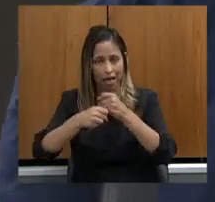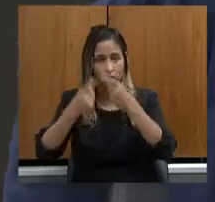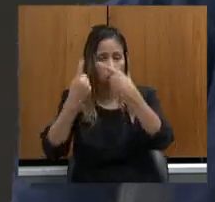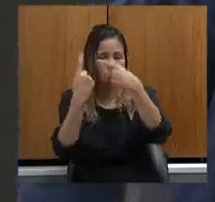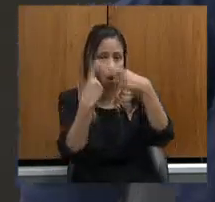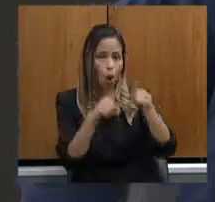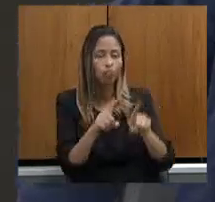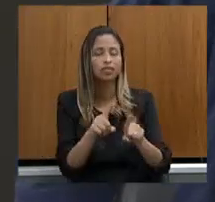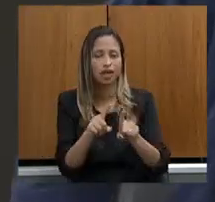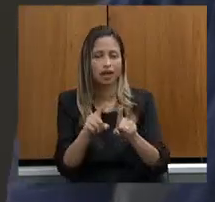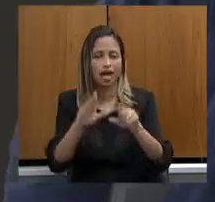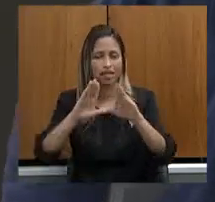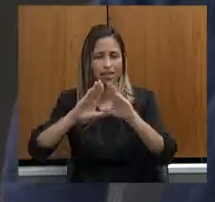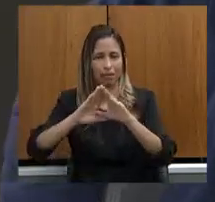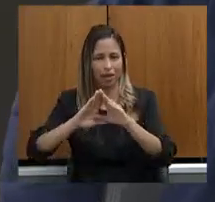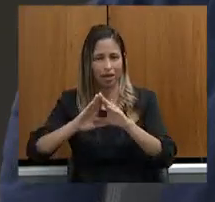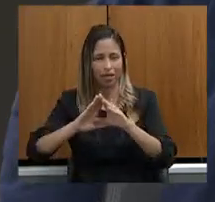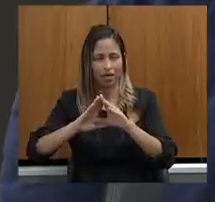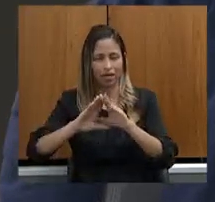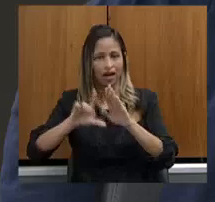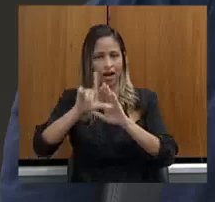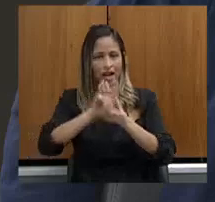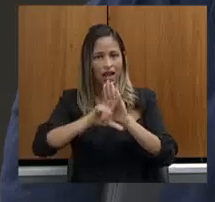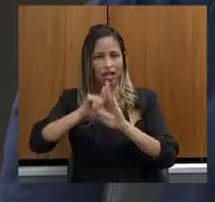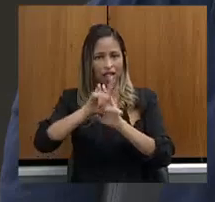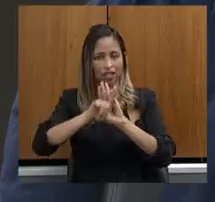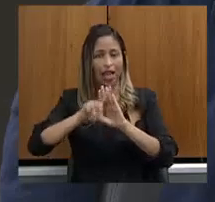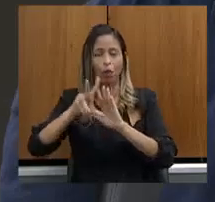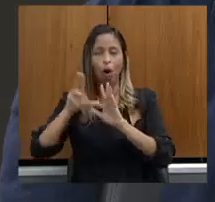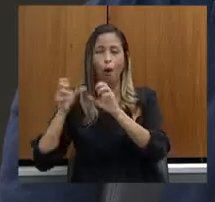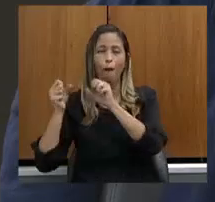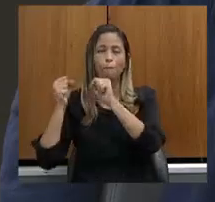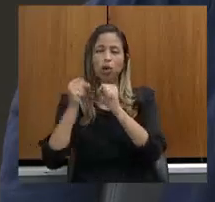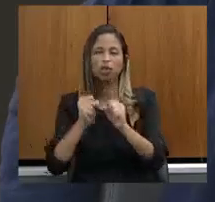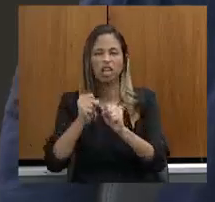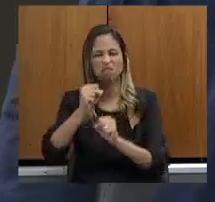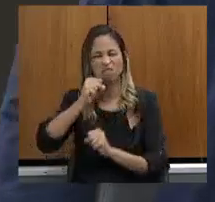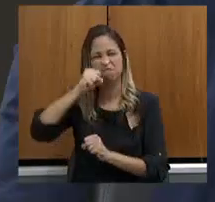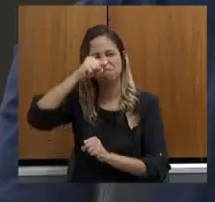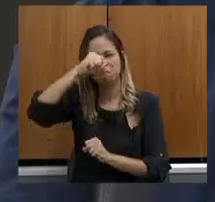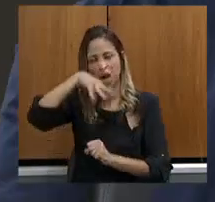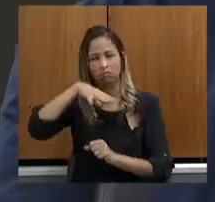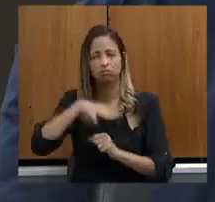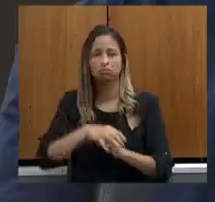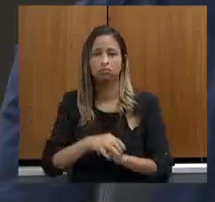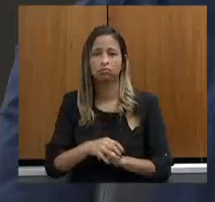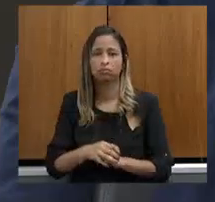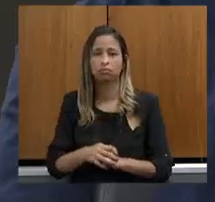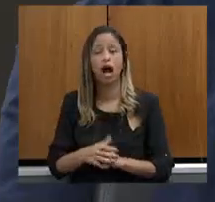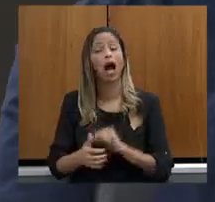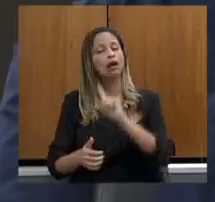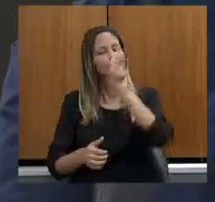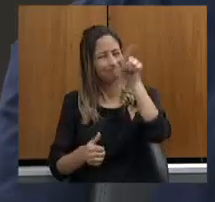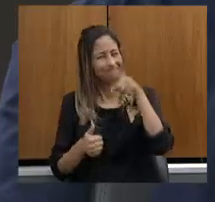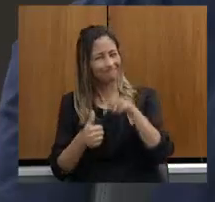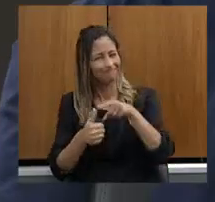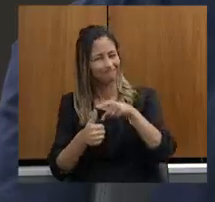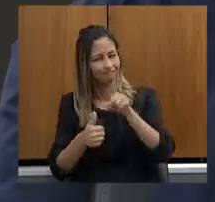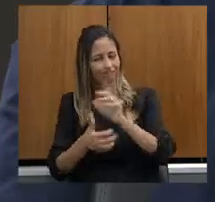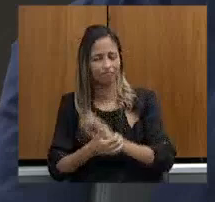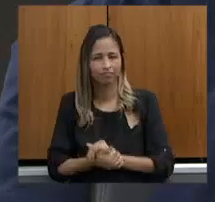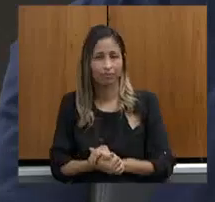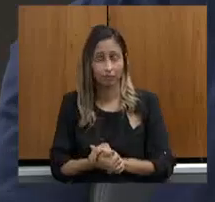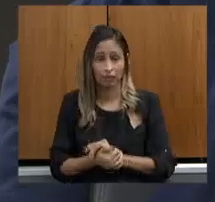Assembleia Legislativa assunto que o abuso de poder a primeira né ação depois